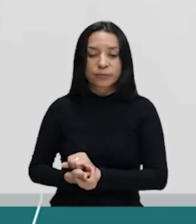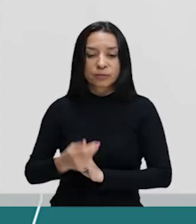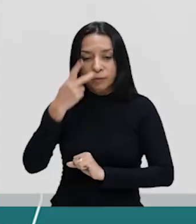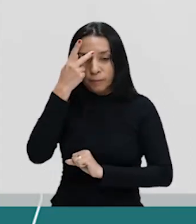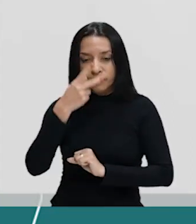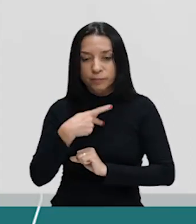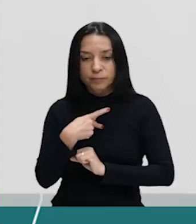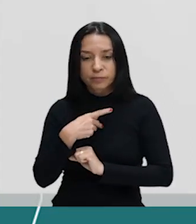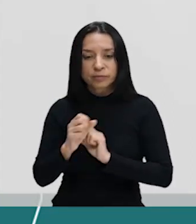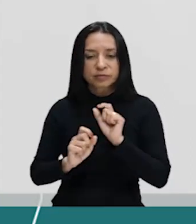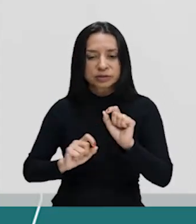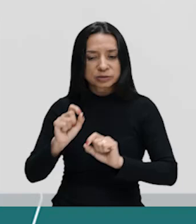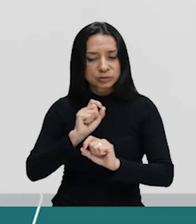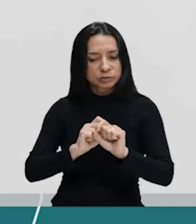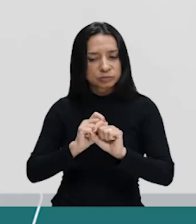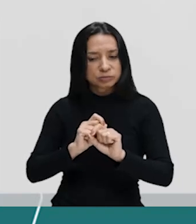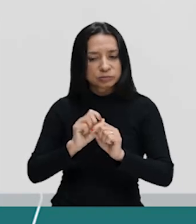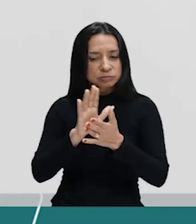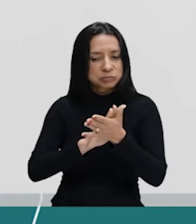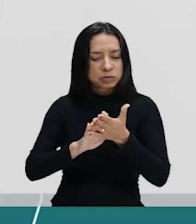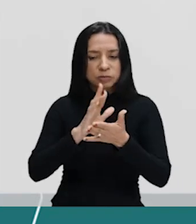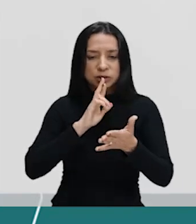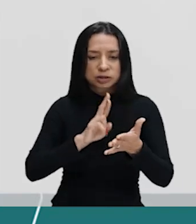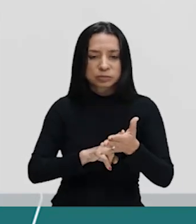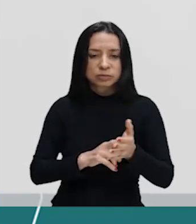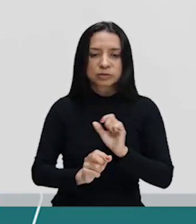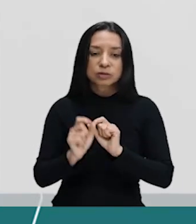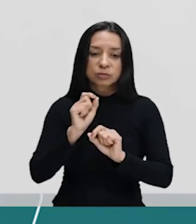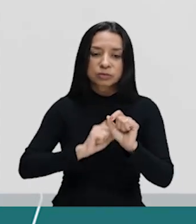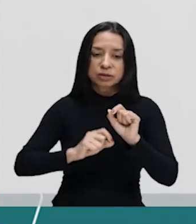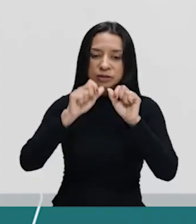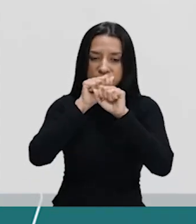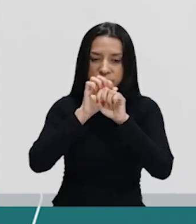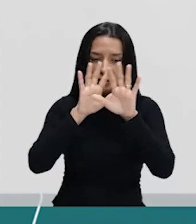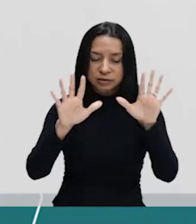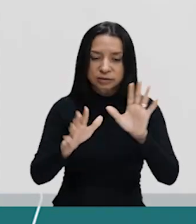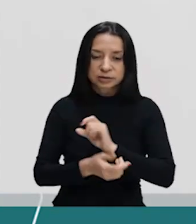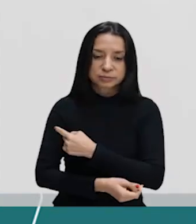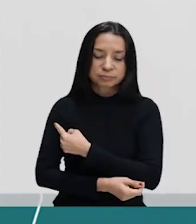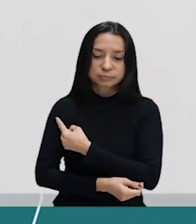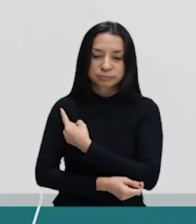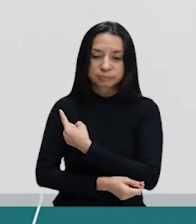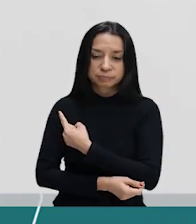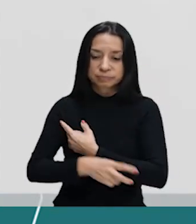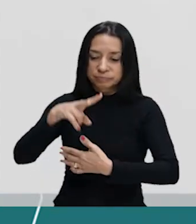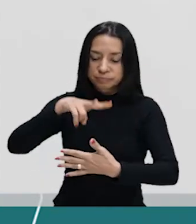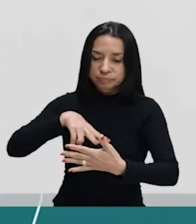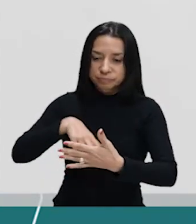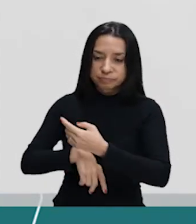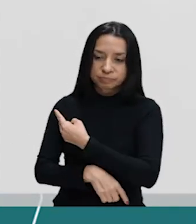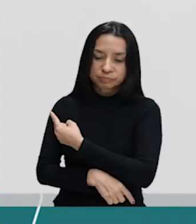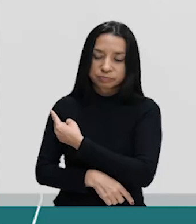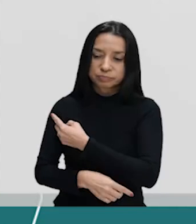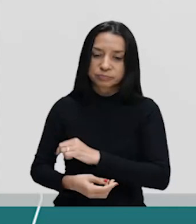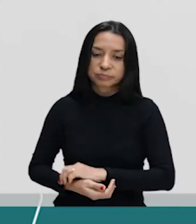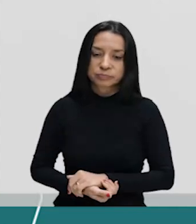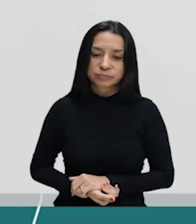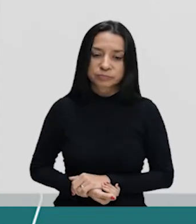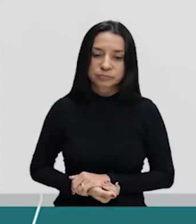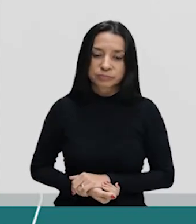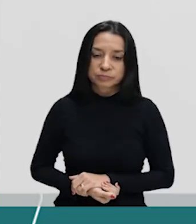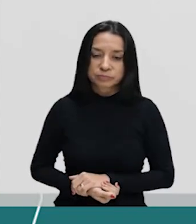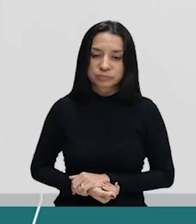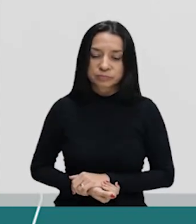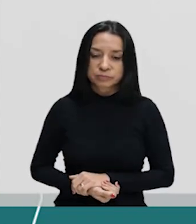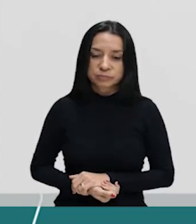harmonia, clareza ou nenhuma das alternativas. Clareza, a contratação da preposição de mais o pronome ela foi utilizado para reforçar que